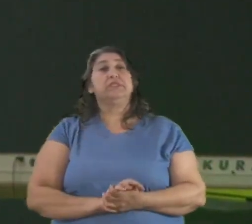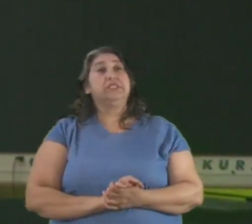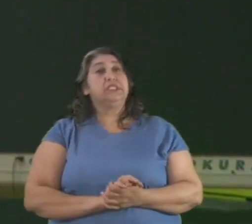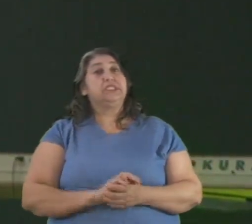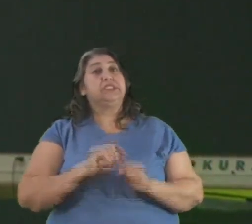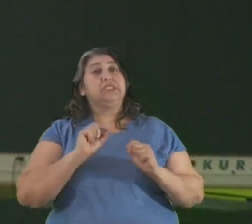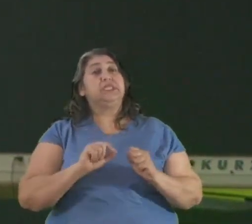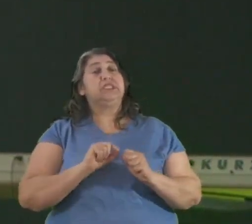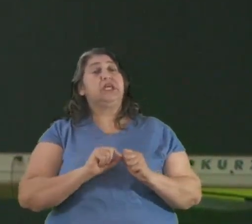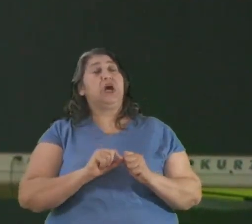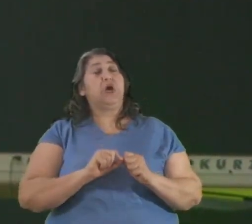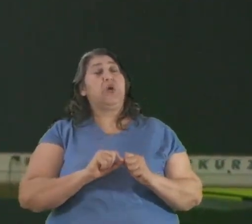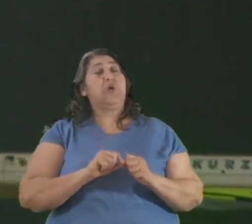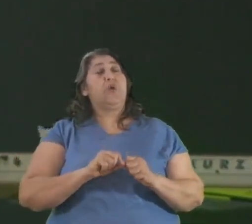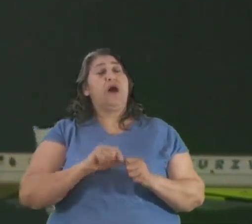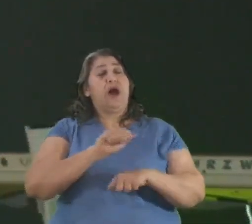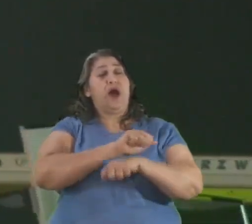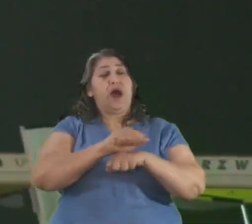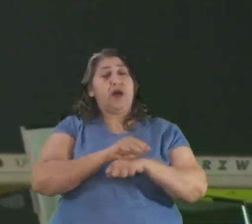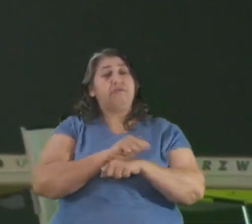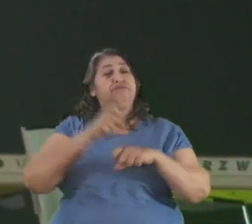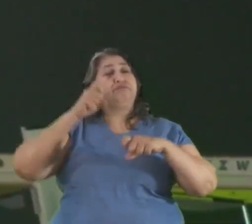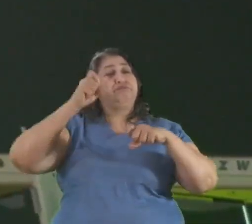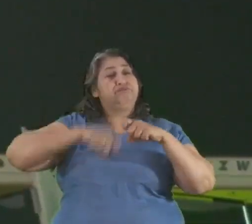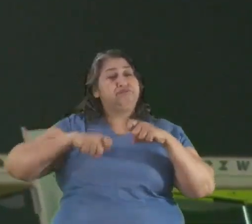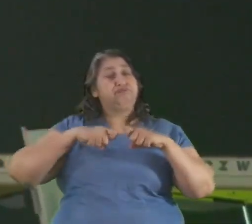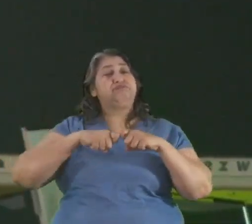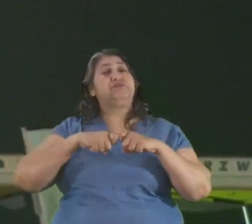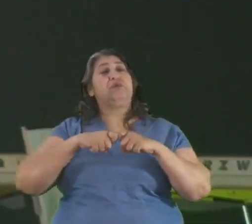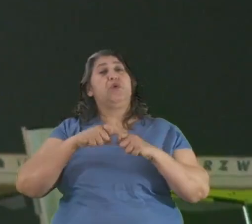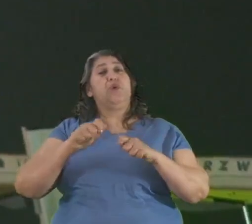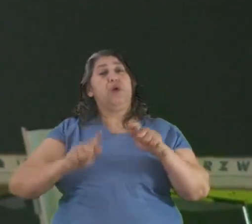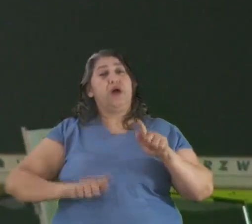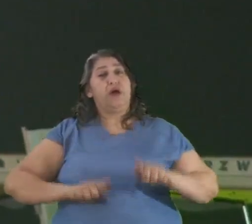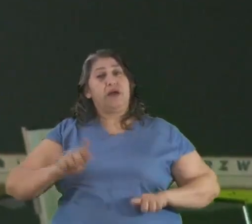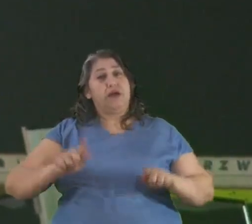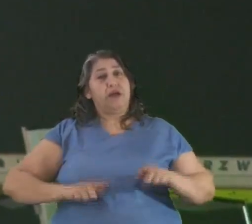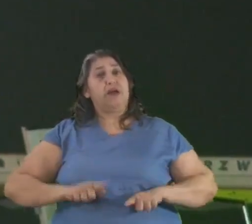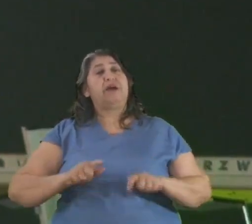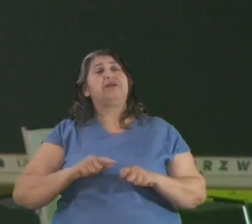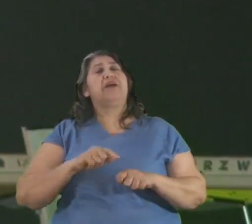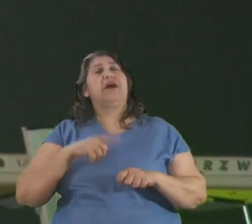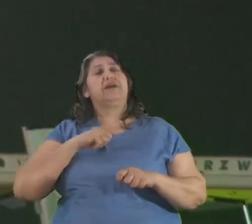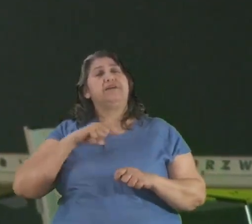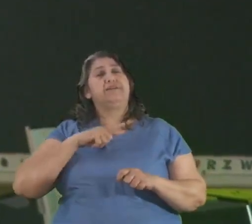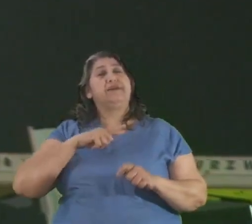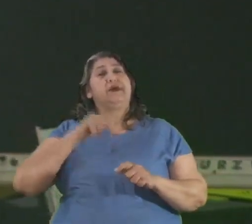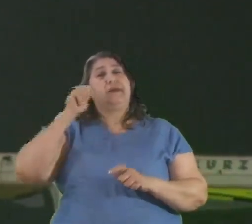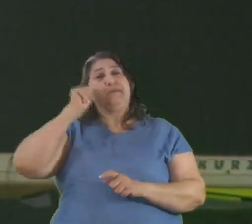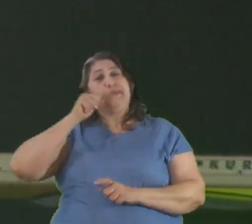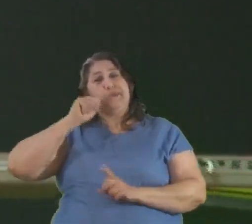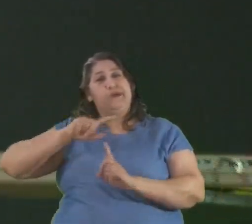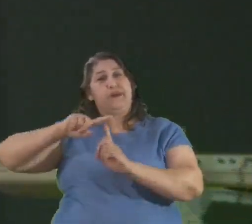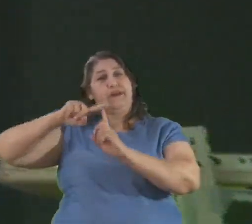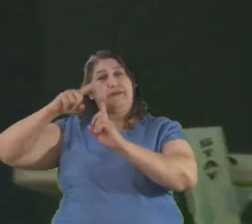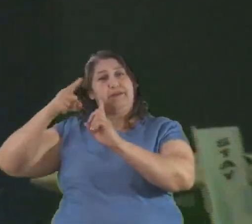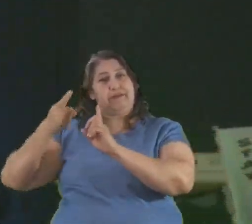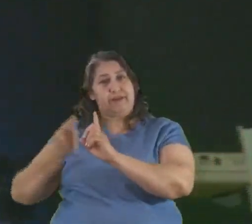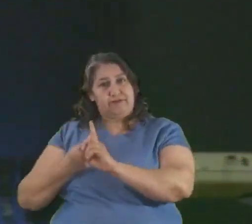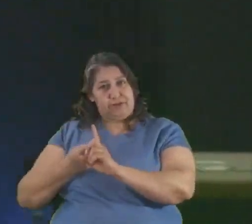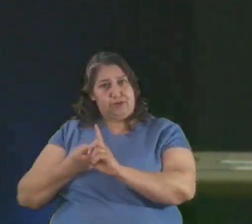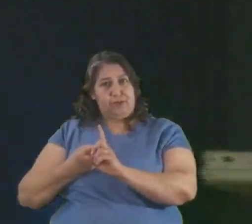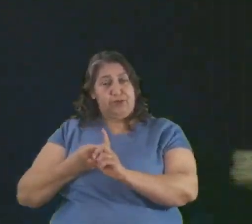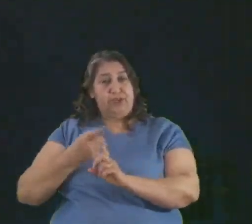E ele teve relação com Agar e nasceu um menino chamado Ismael. Mas Deus disse para Abraão que Ismael